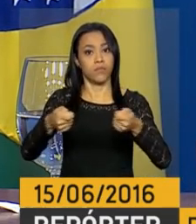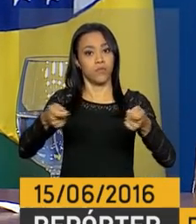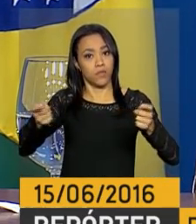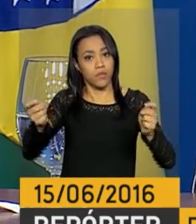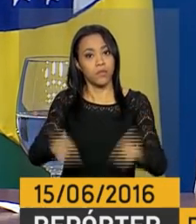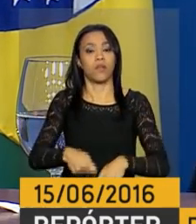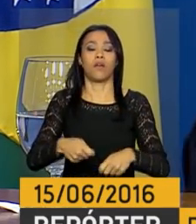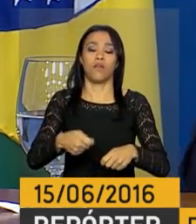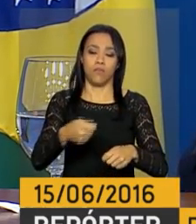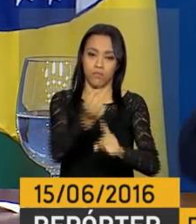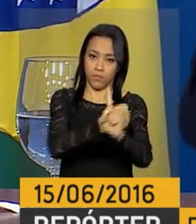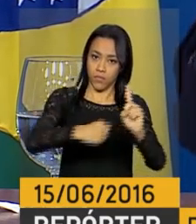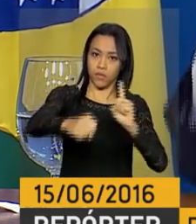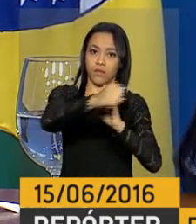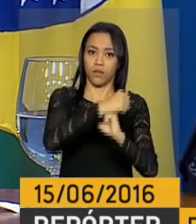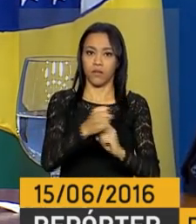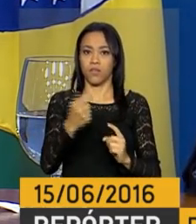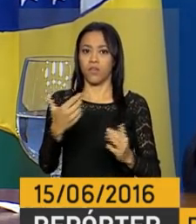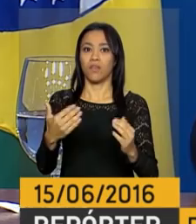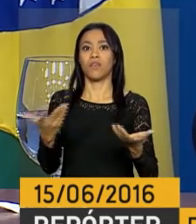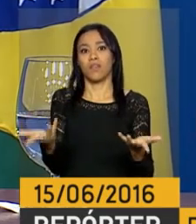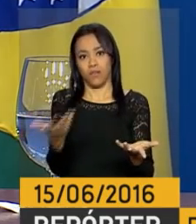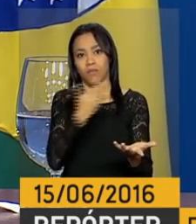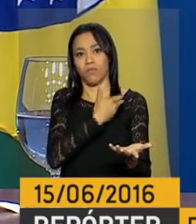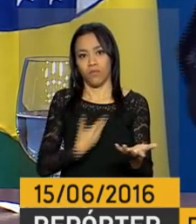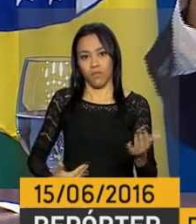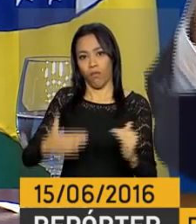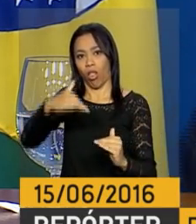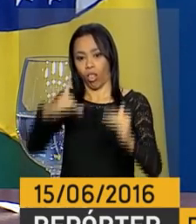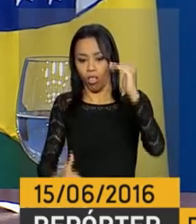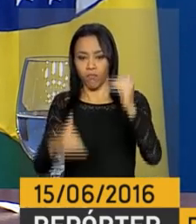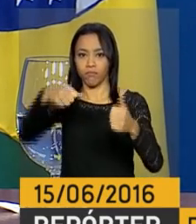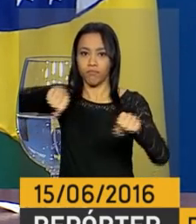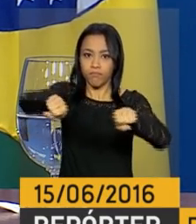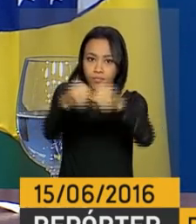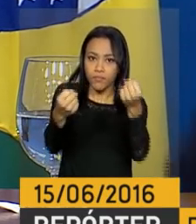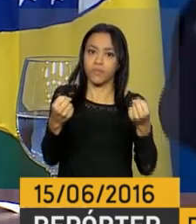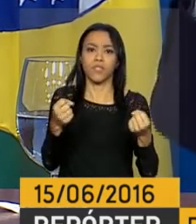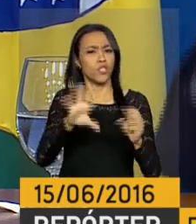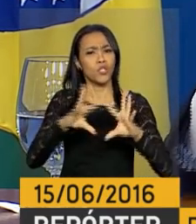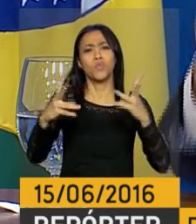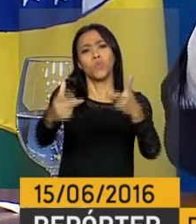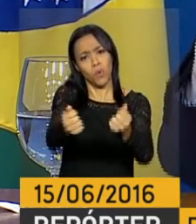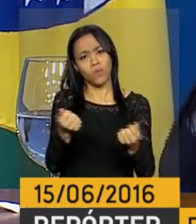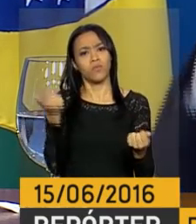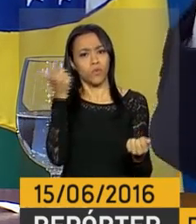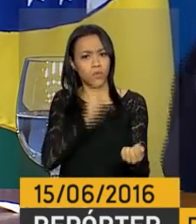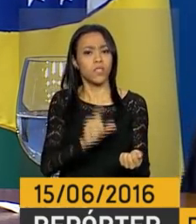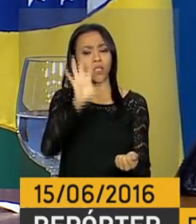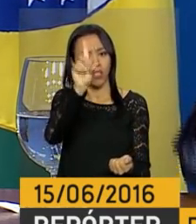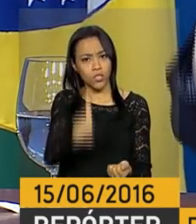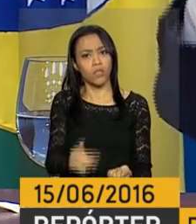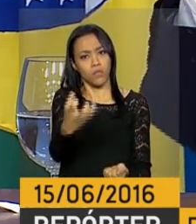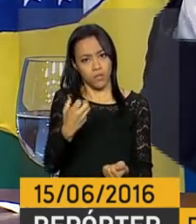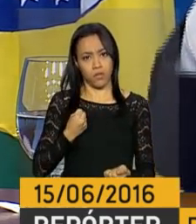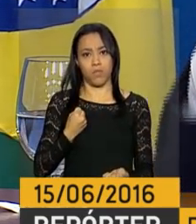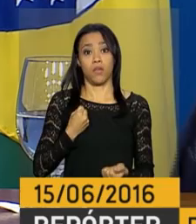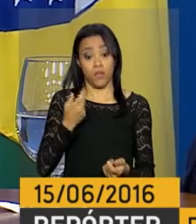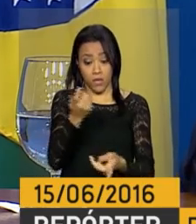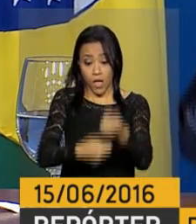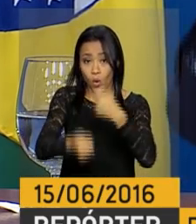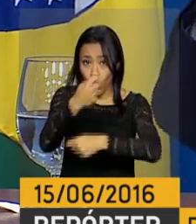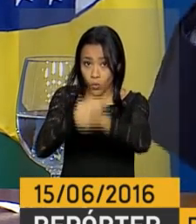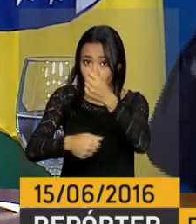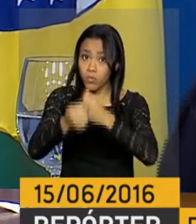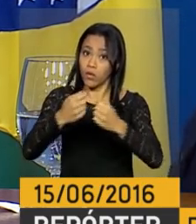pela sociedade e que não desequilibre e que façam com que todos possam receber os seus direitos e ao mesmo tempo a economia de crescer,